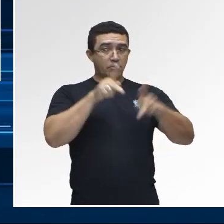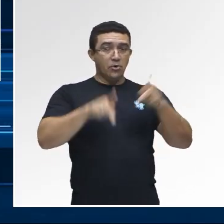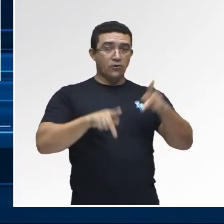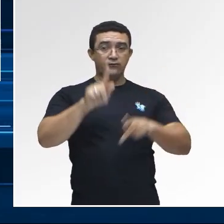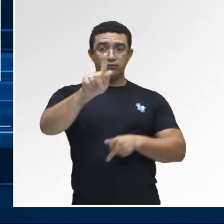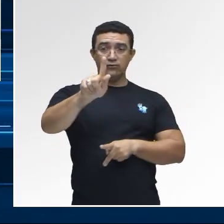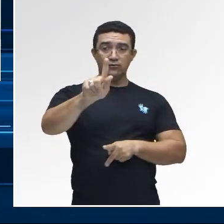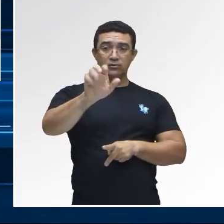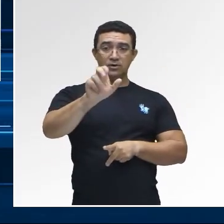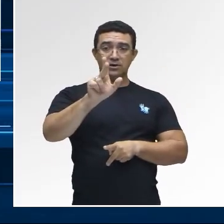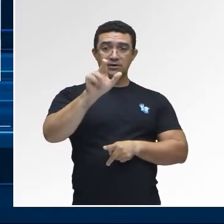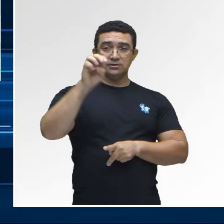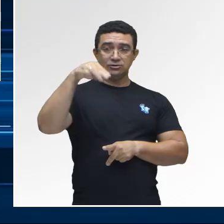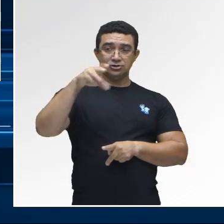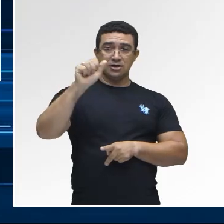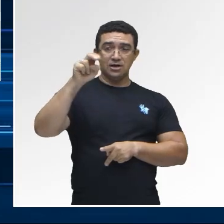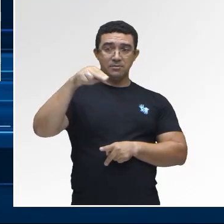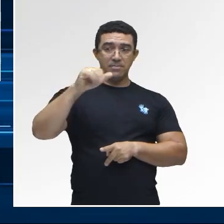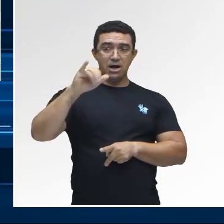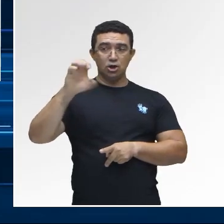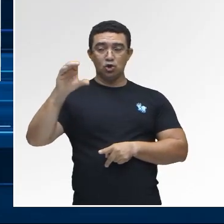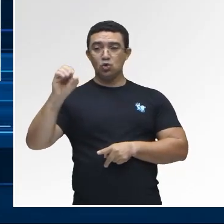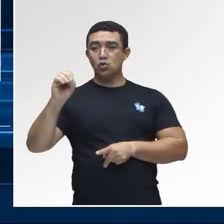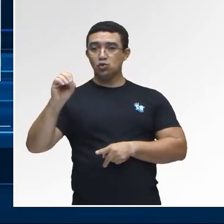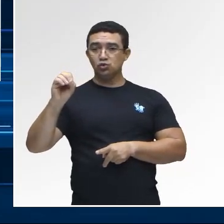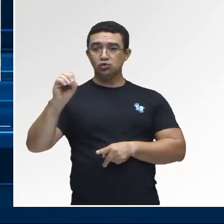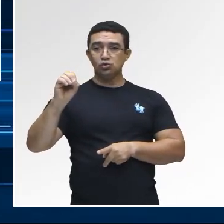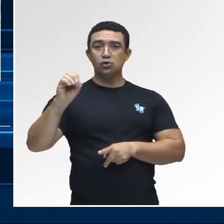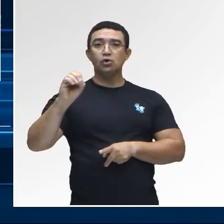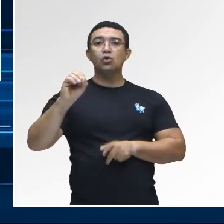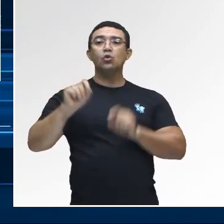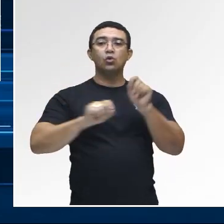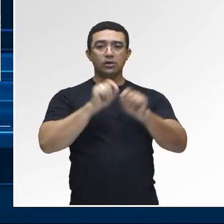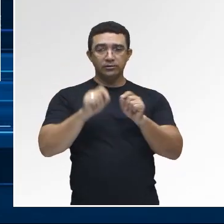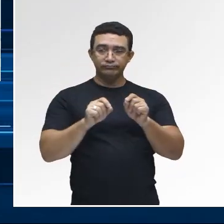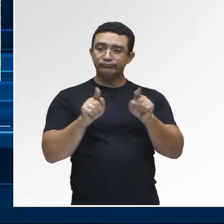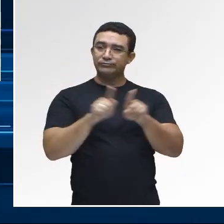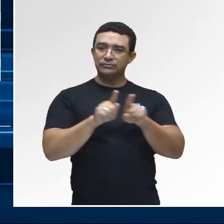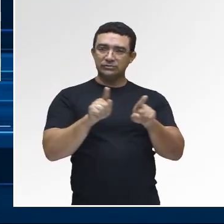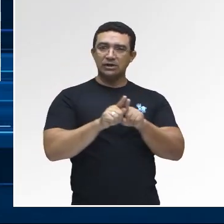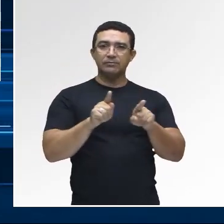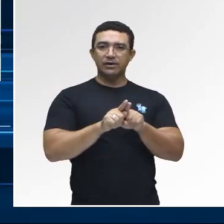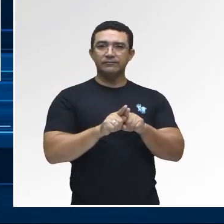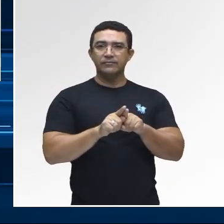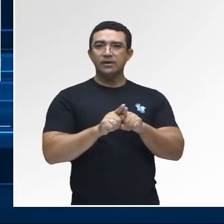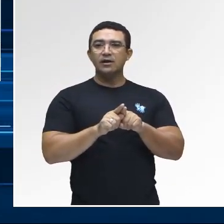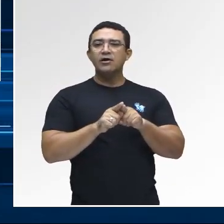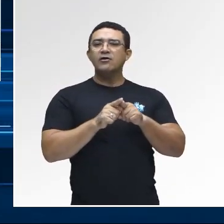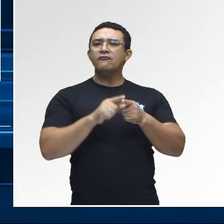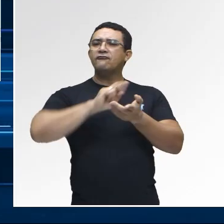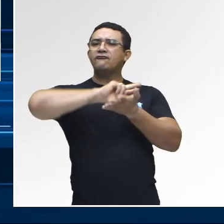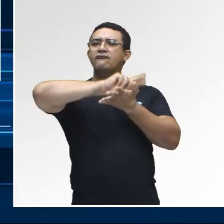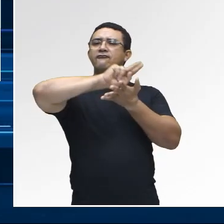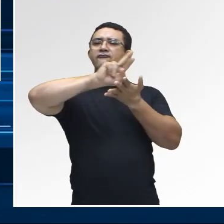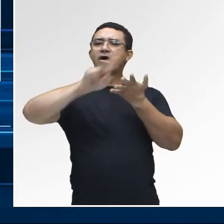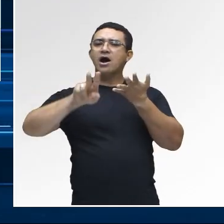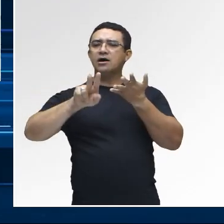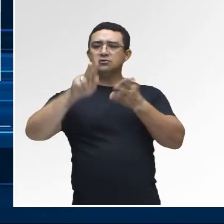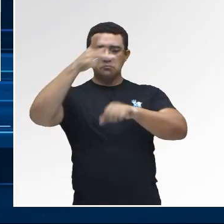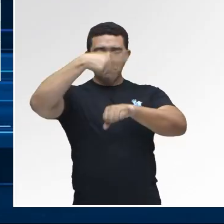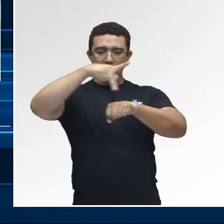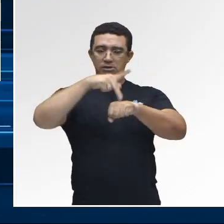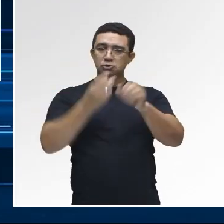tirar deles a legitimação pelos vários países que eles acabaram por aí fundando.